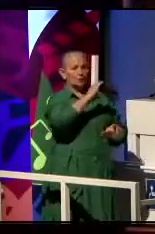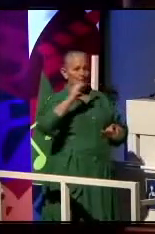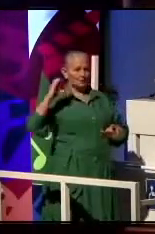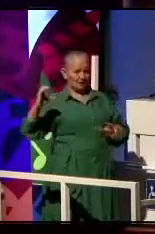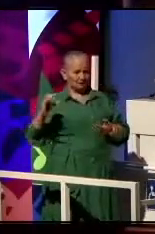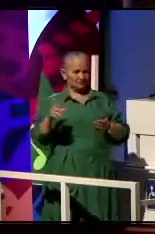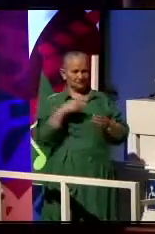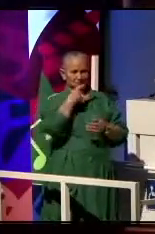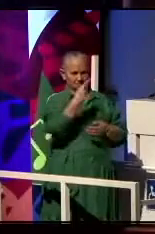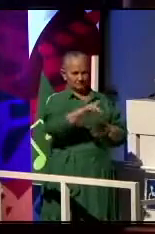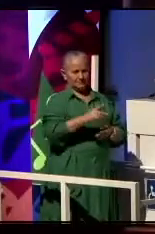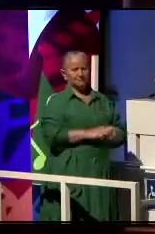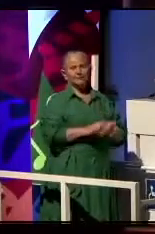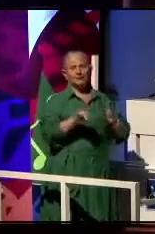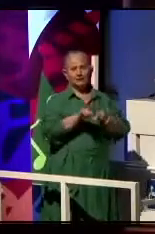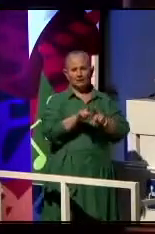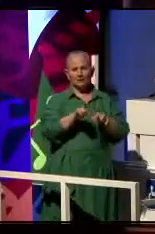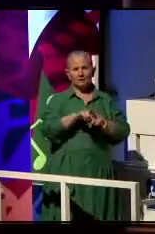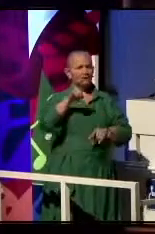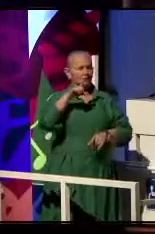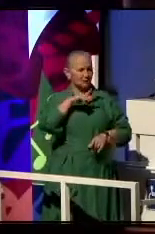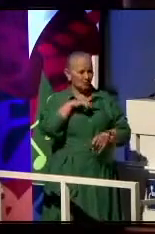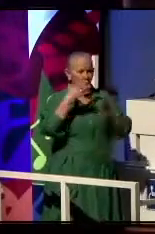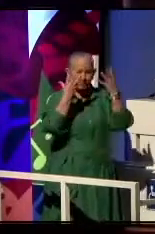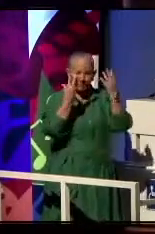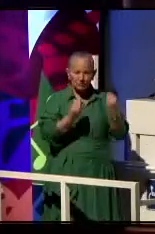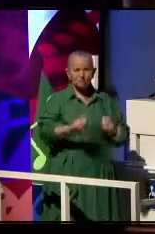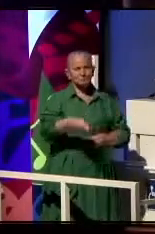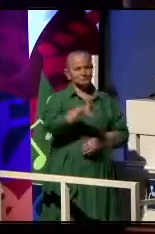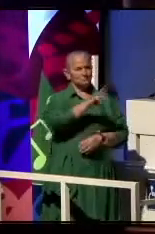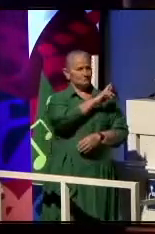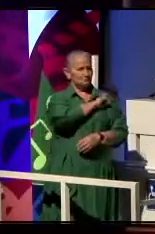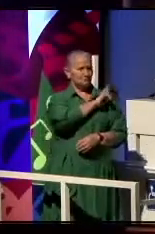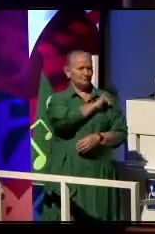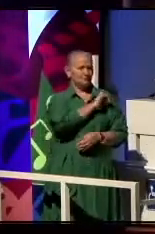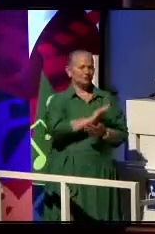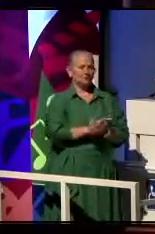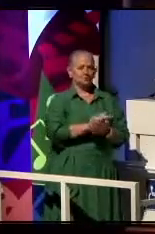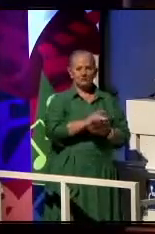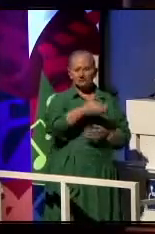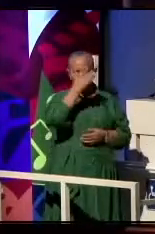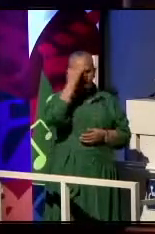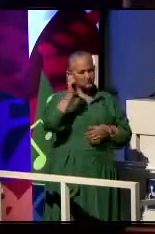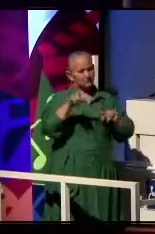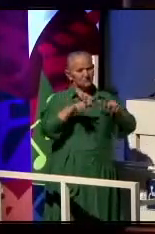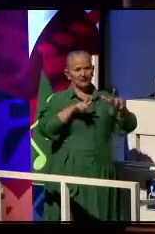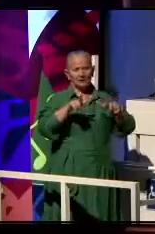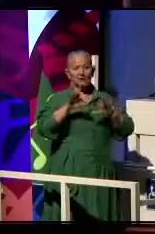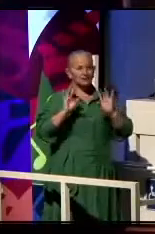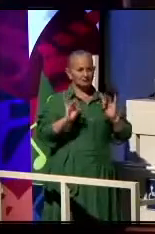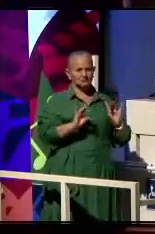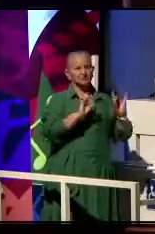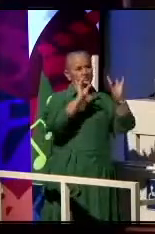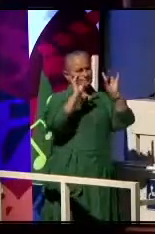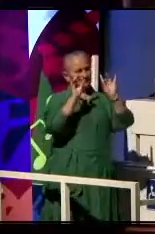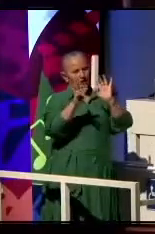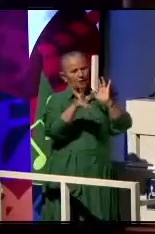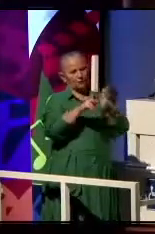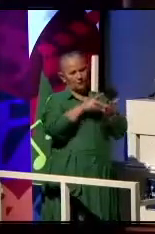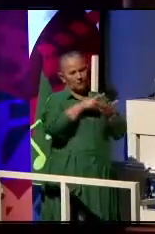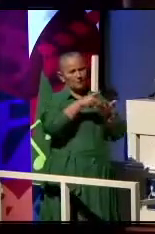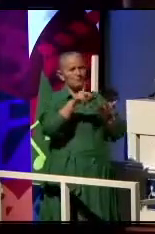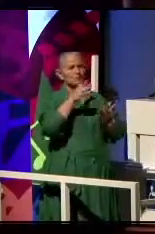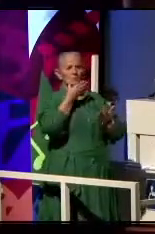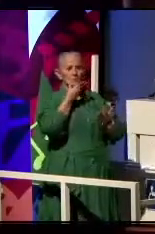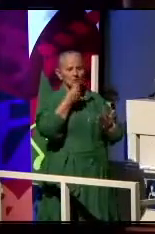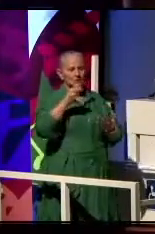pouco com o Tavinho, e tenho um profundo respeito por essas pessoas, acho que o trabalho, como você falou, principalmente do Milton. O Milton